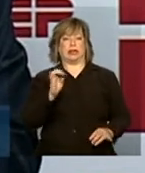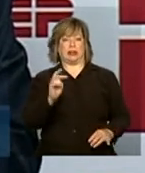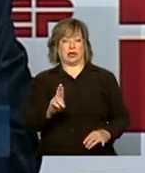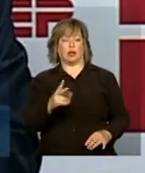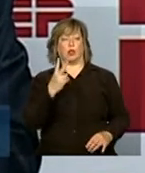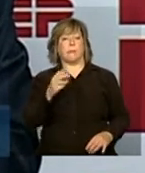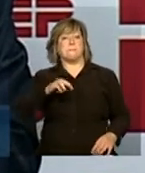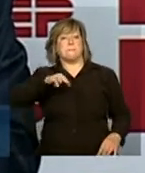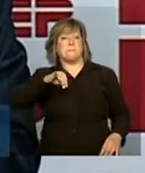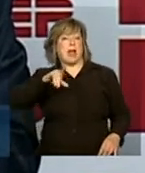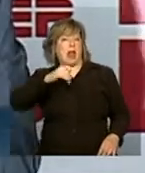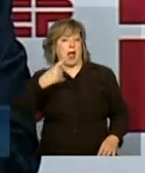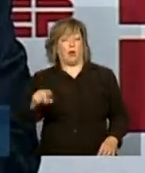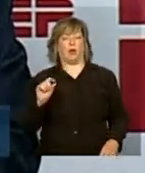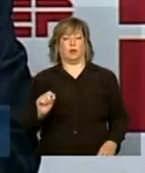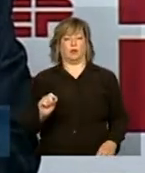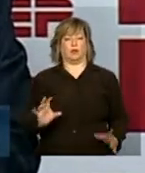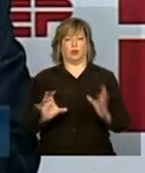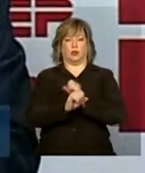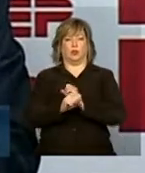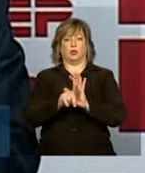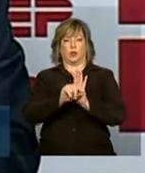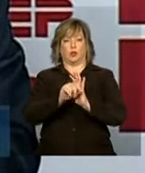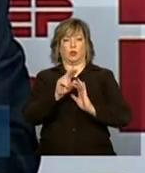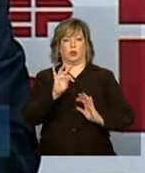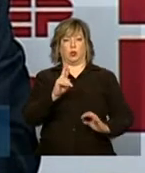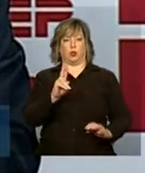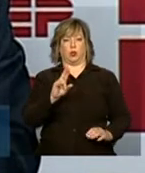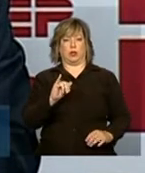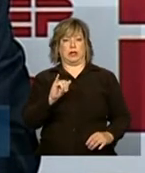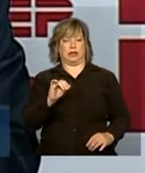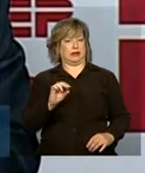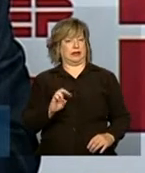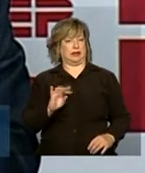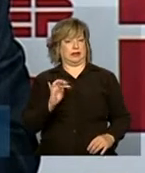2 milhões de twitters que foram